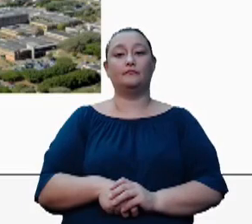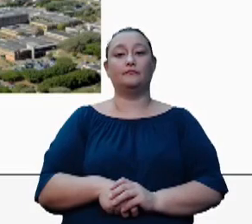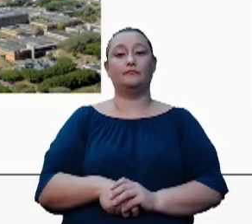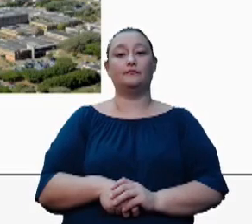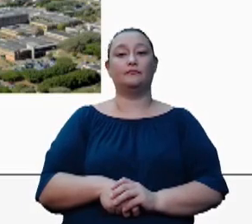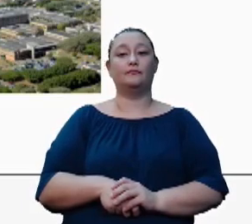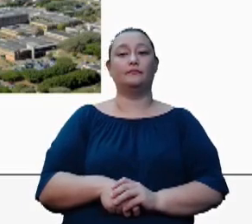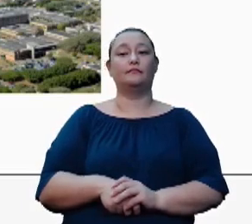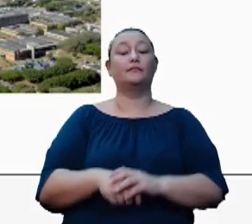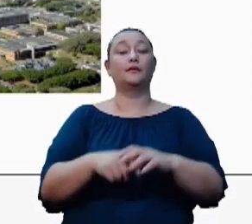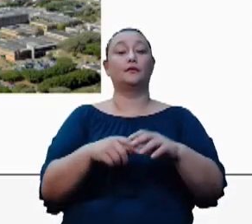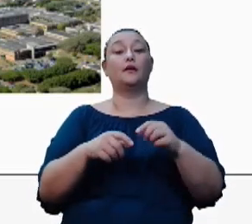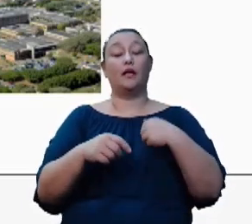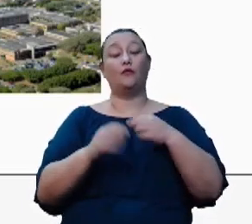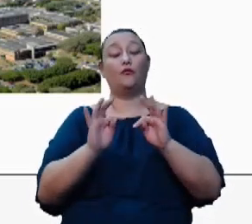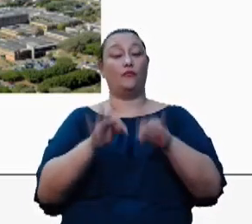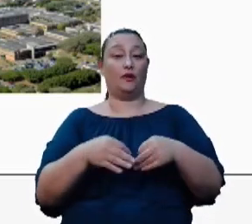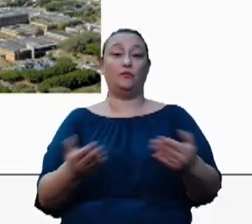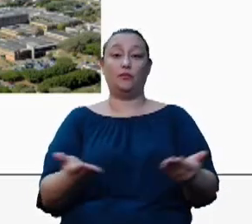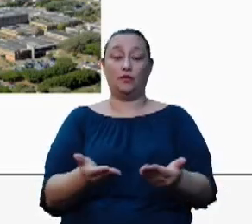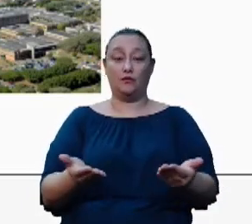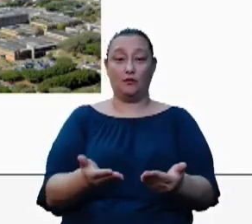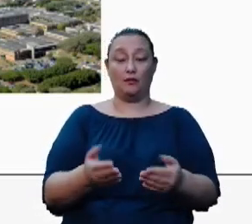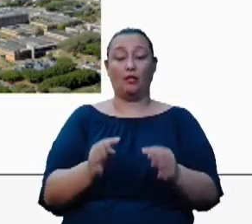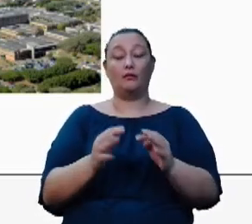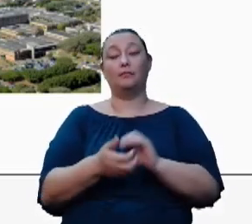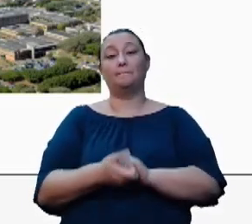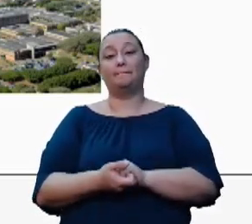Então, eu por aqui termino